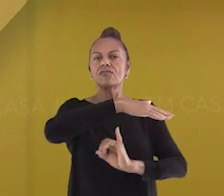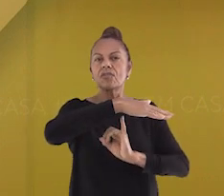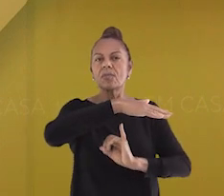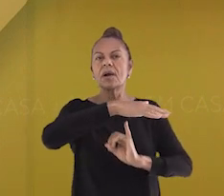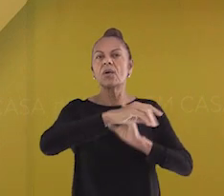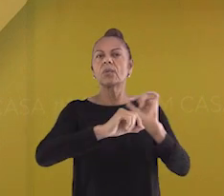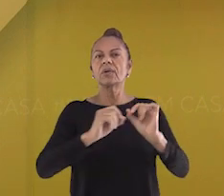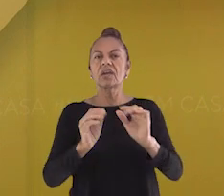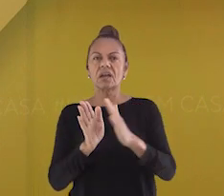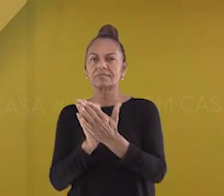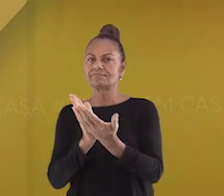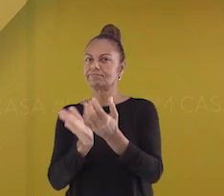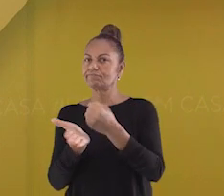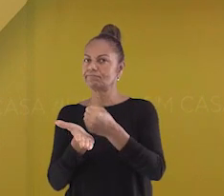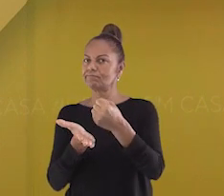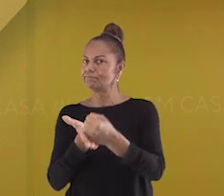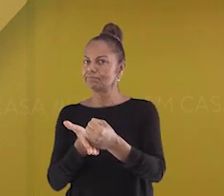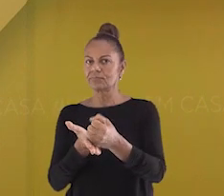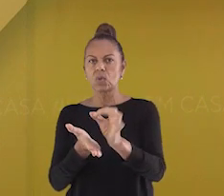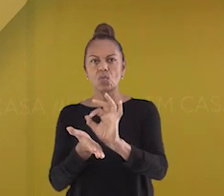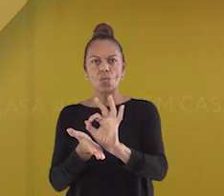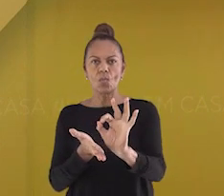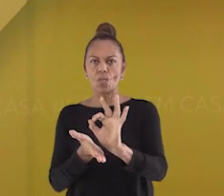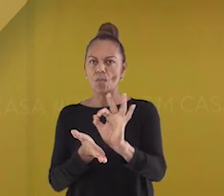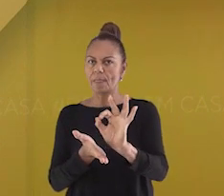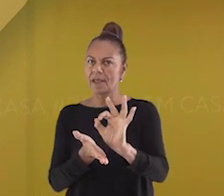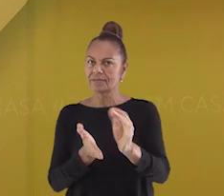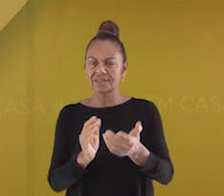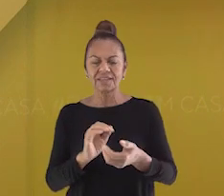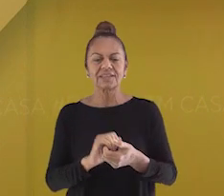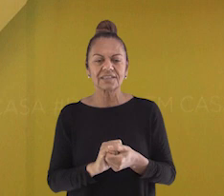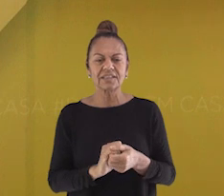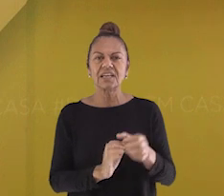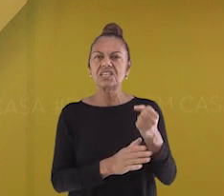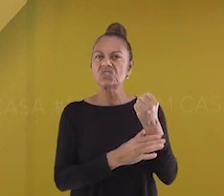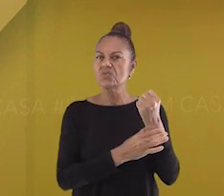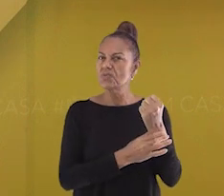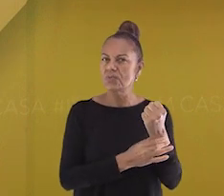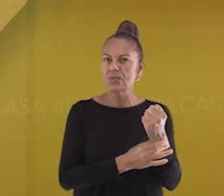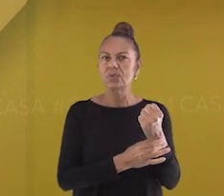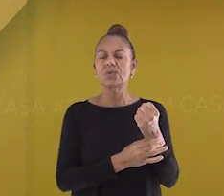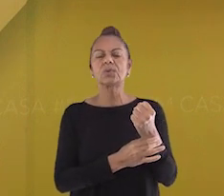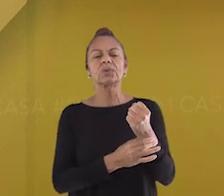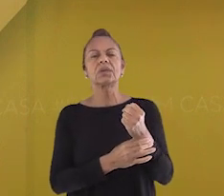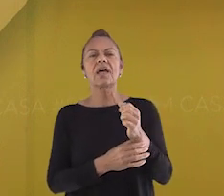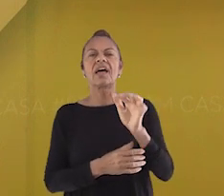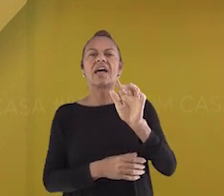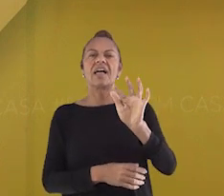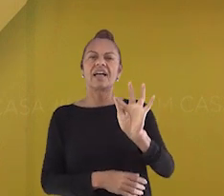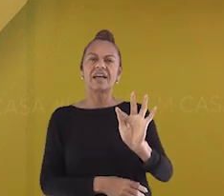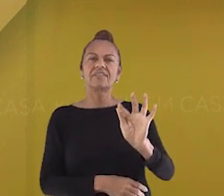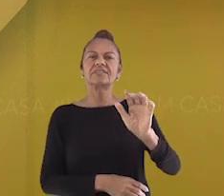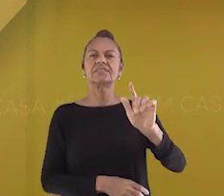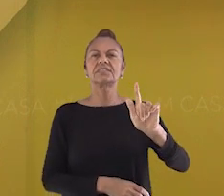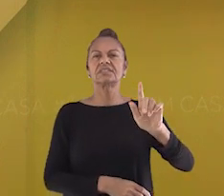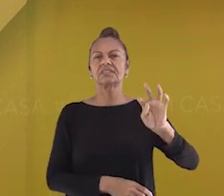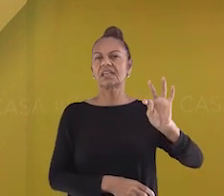aqueles gerados sem seguranças trabalhistas para o empregado, como a falta de carteira